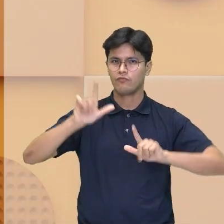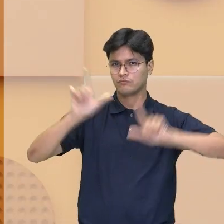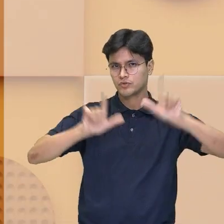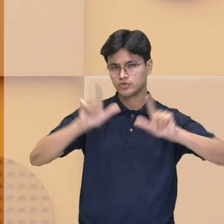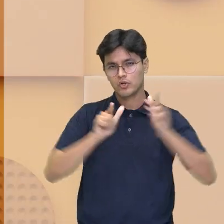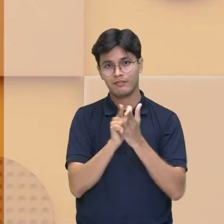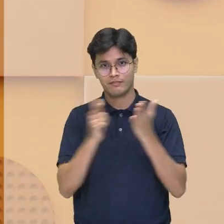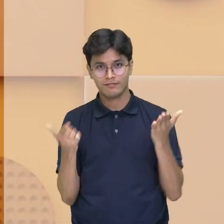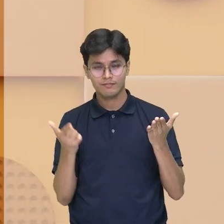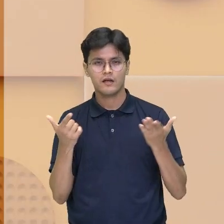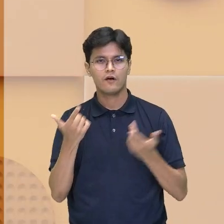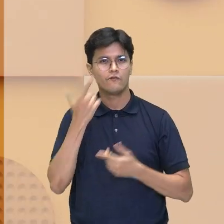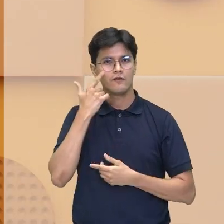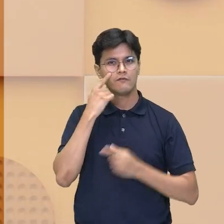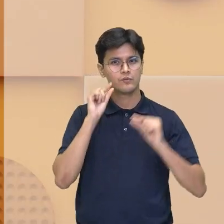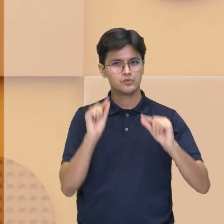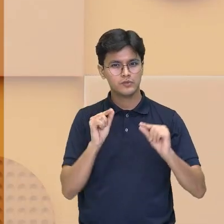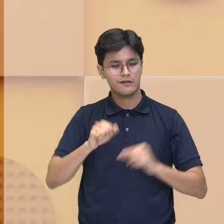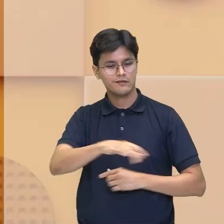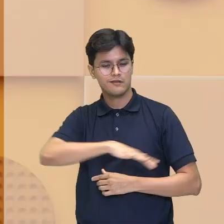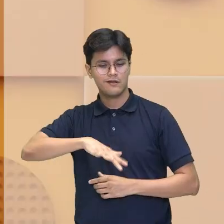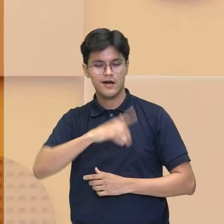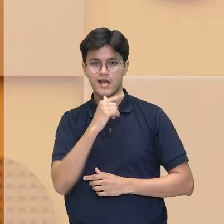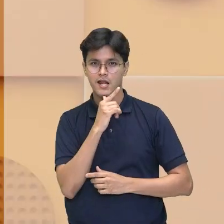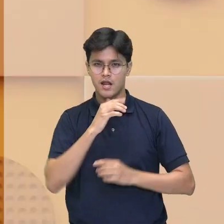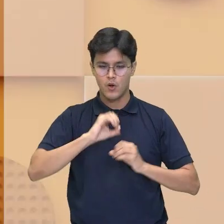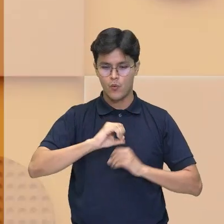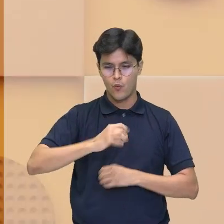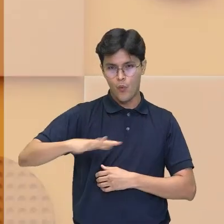manchas ali do oceano, né? Aquilo ali é